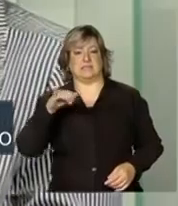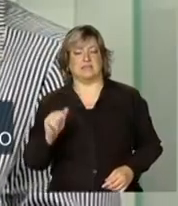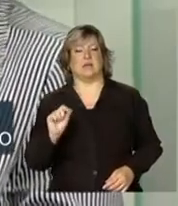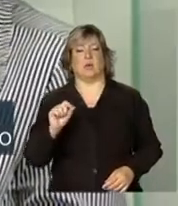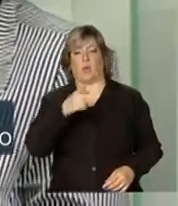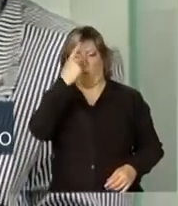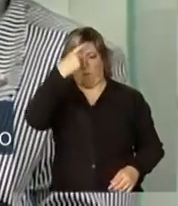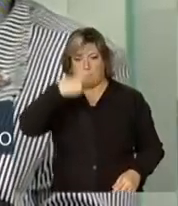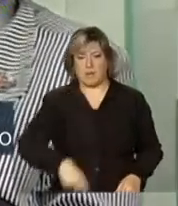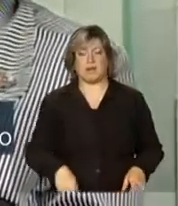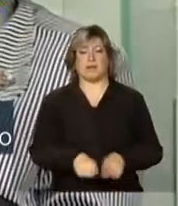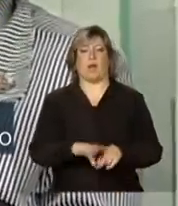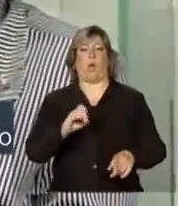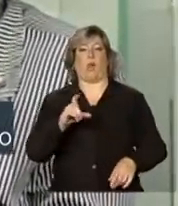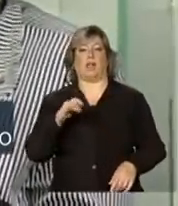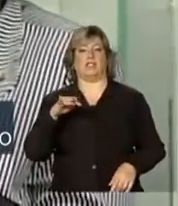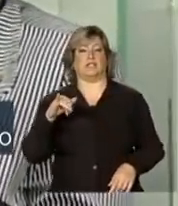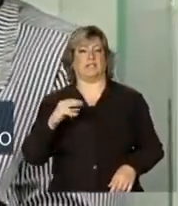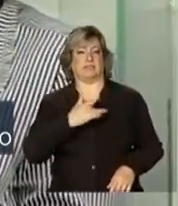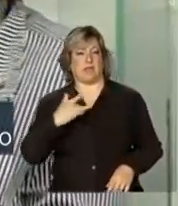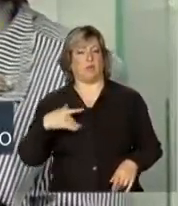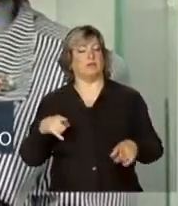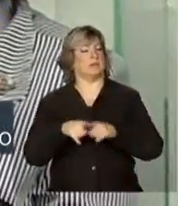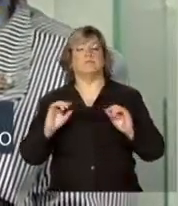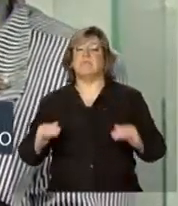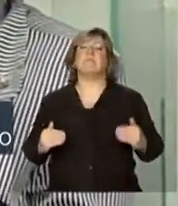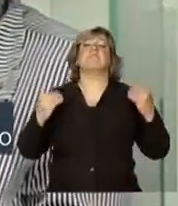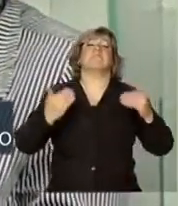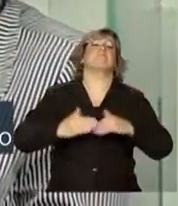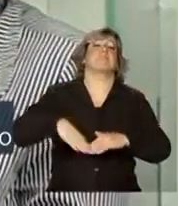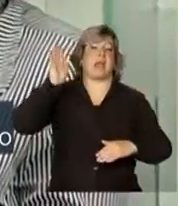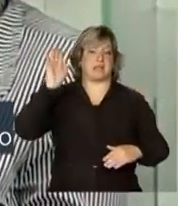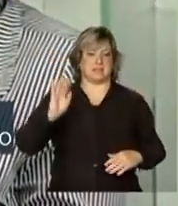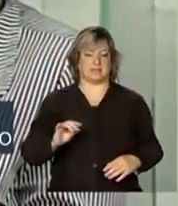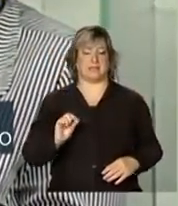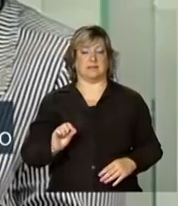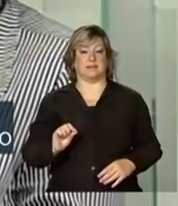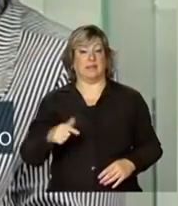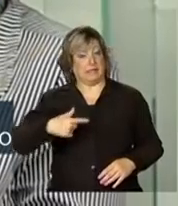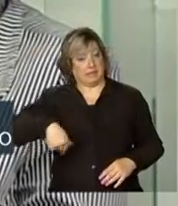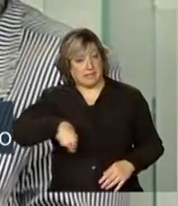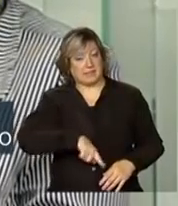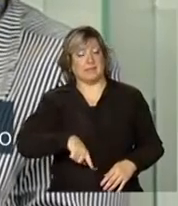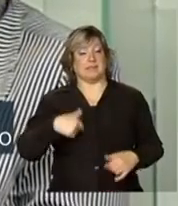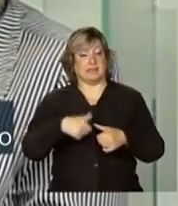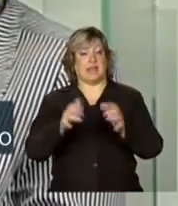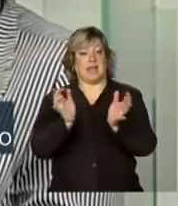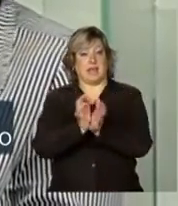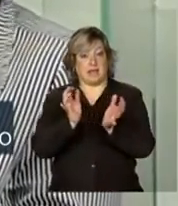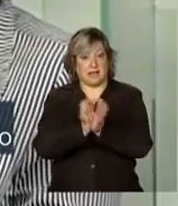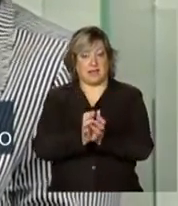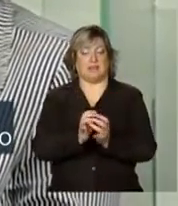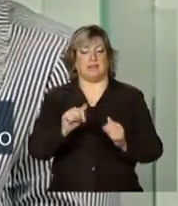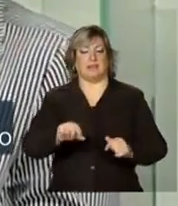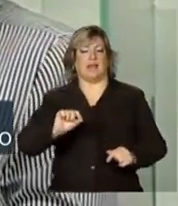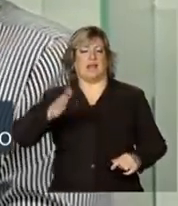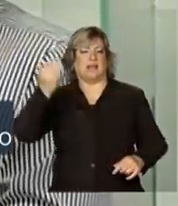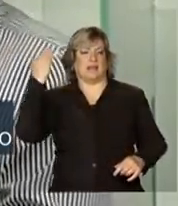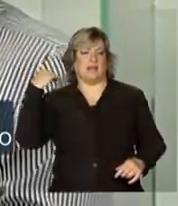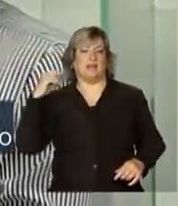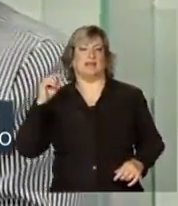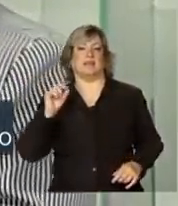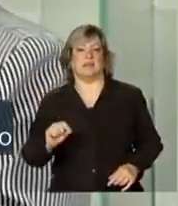coletiva. Ela está hoje nas áreas que até então eram consideradas hards, portanto, entre